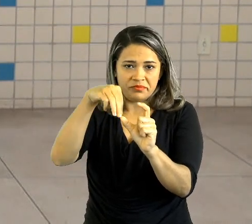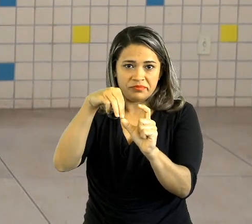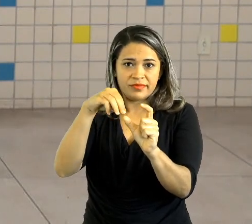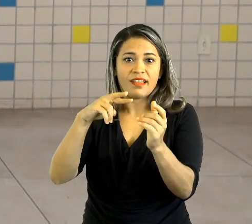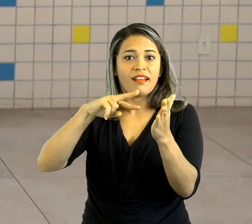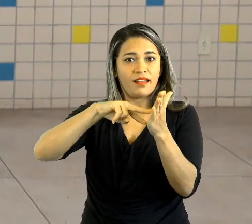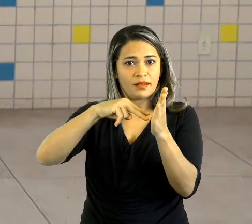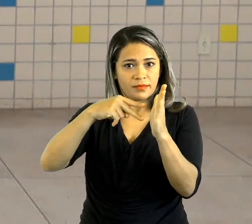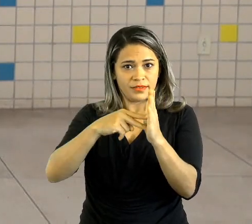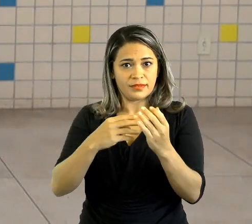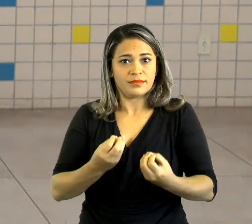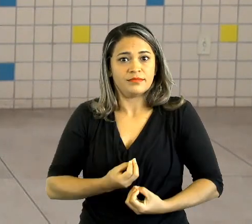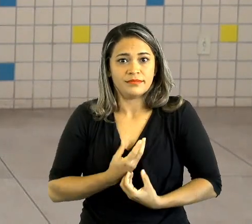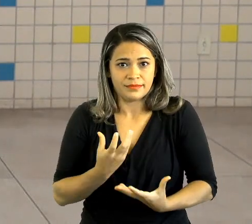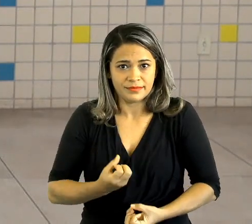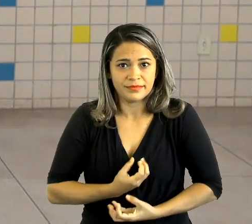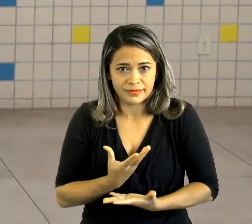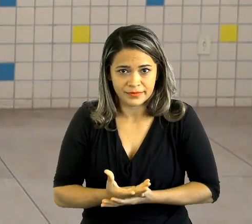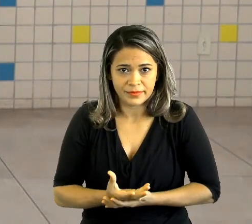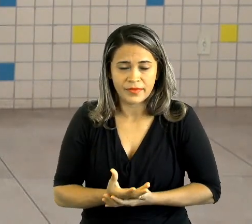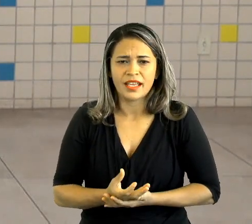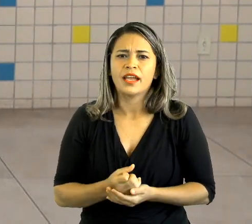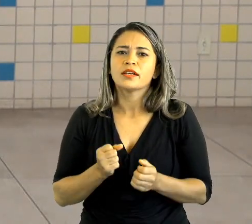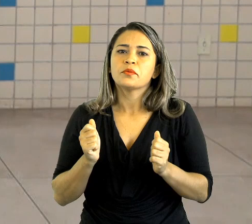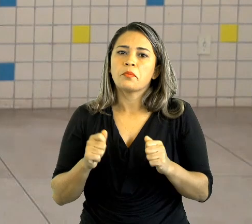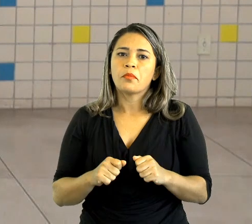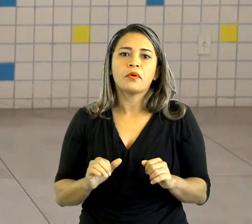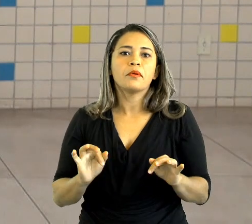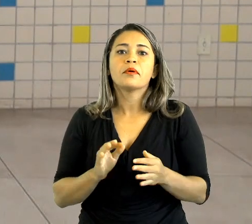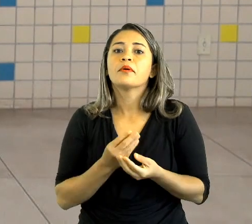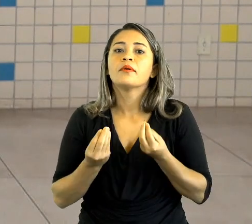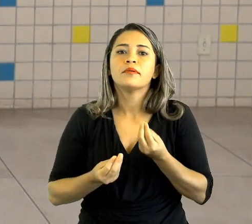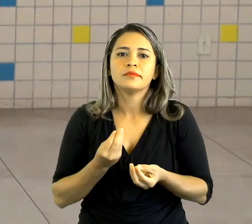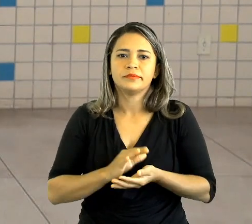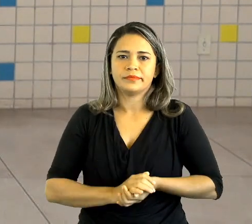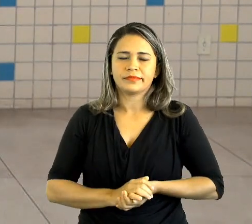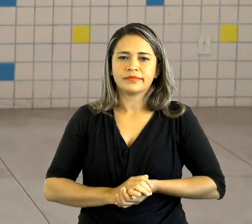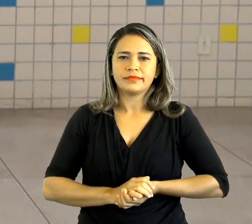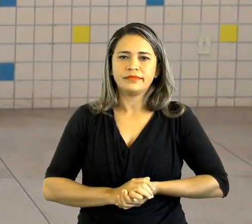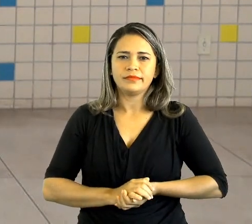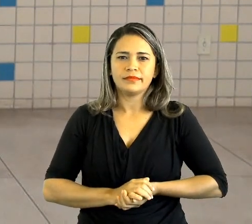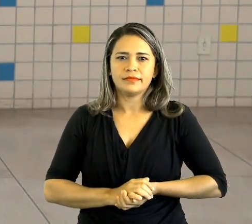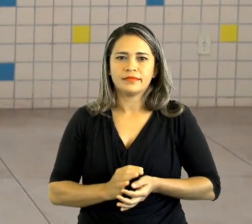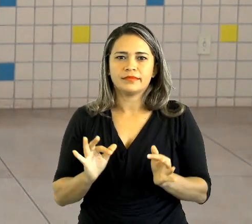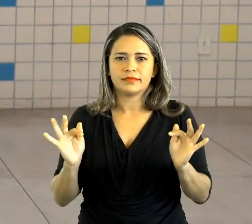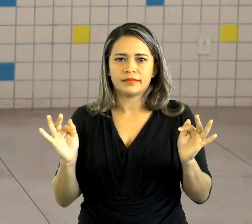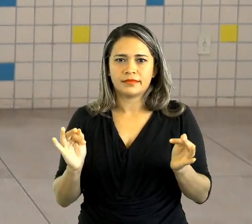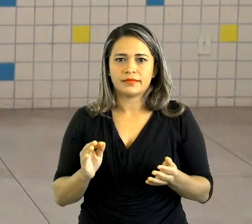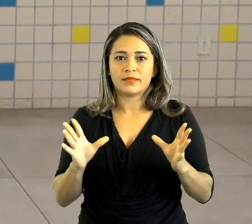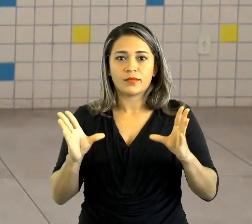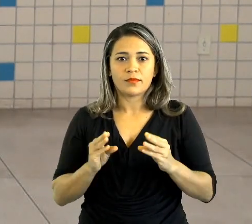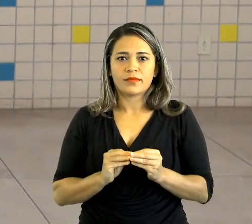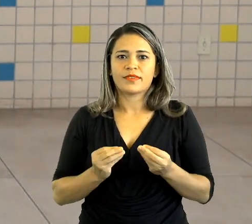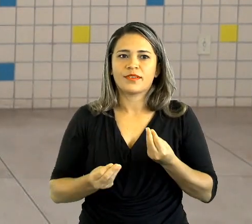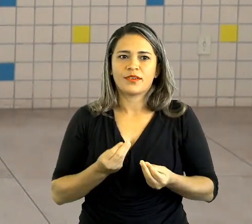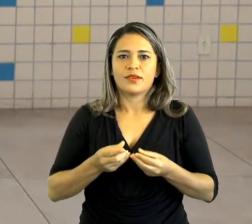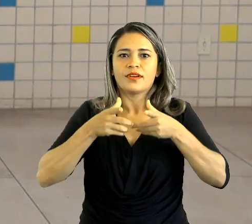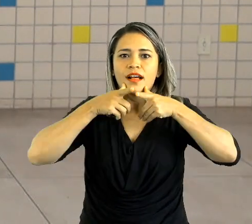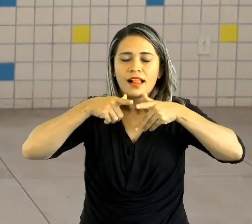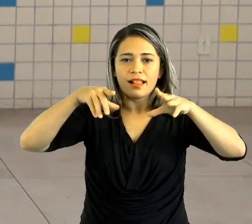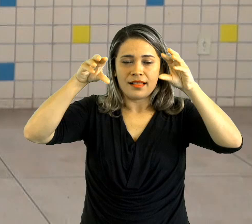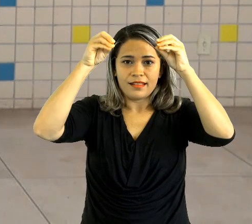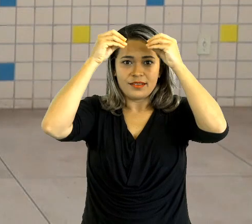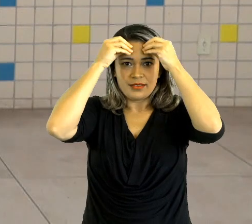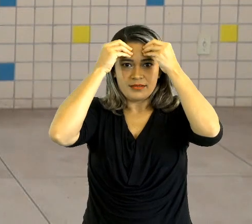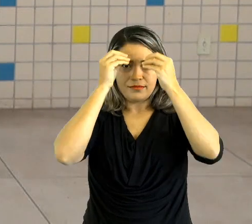no poema. Então, o que a gente pode concluir? Nesse poema nós temos linguagem verbal, linguagem